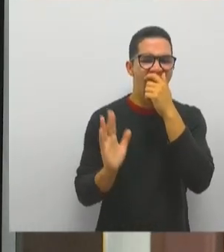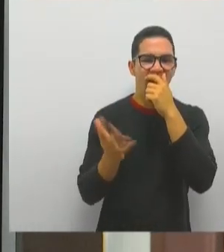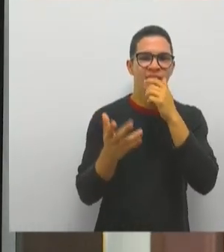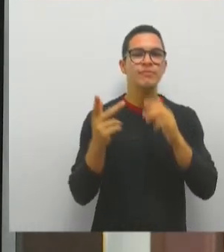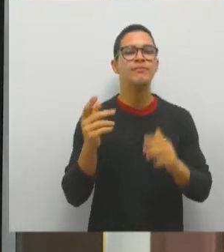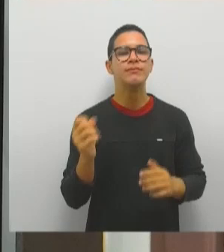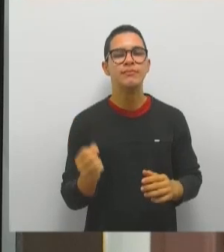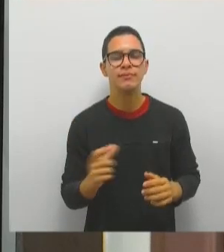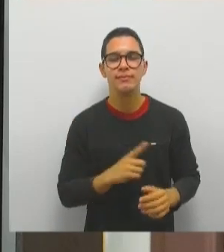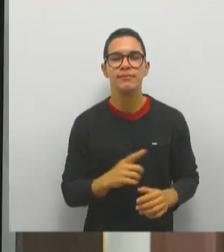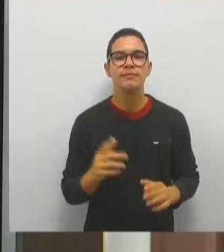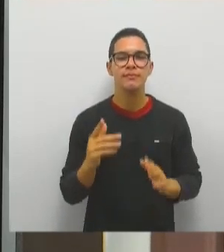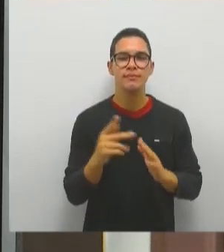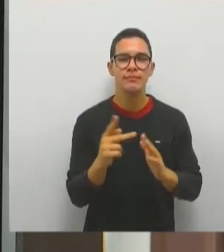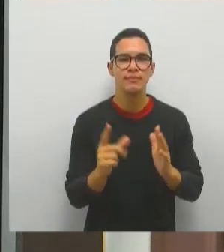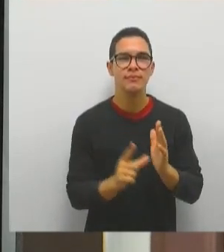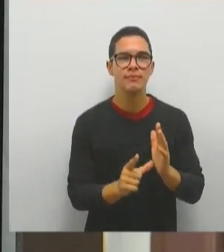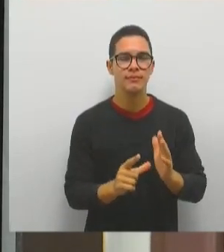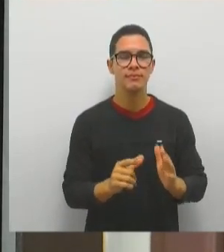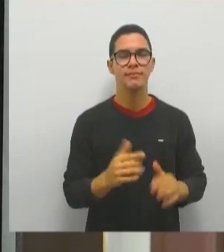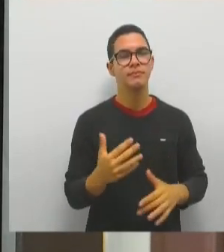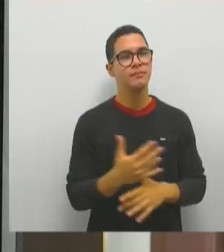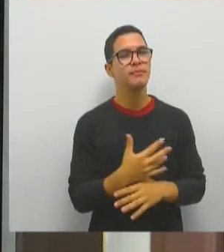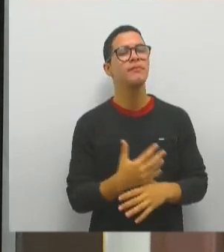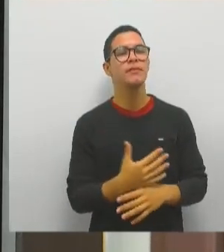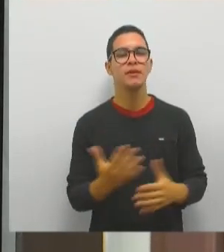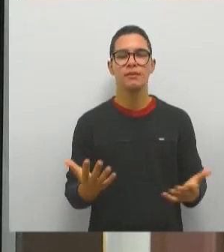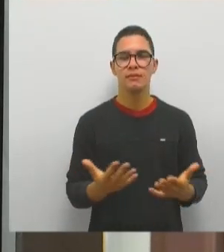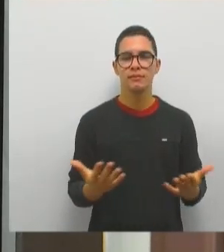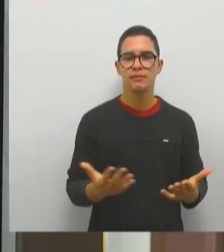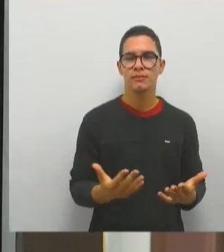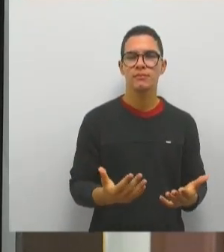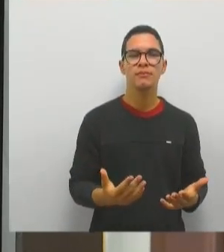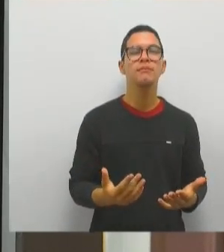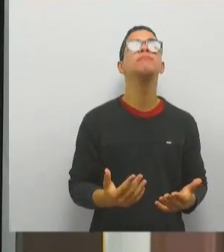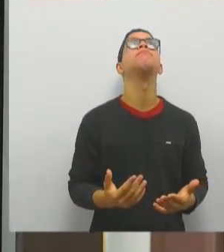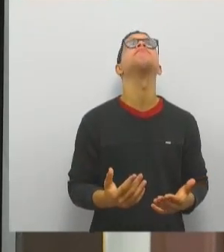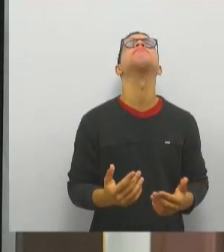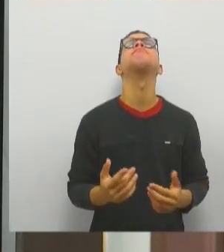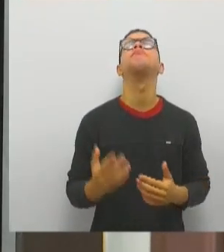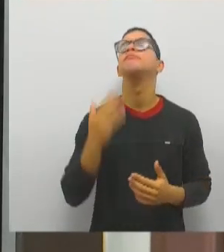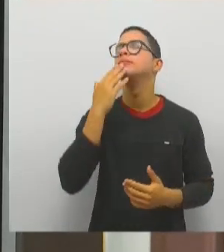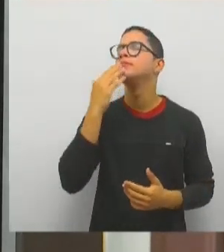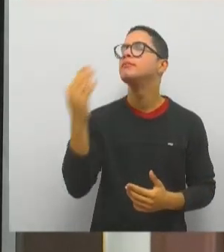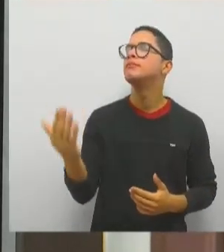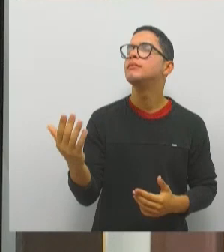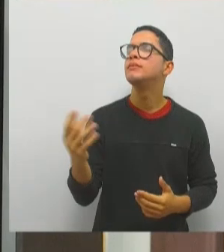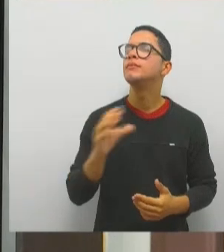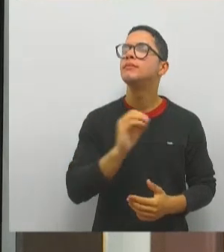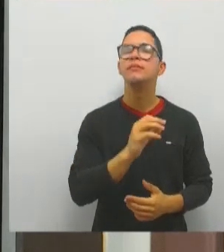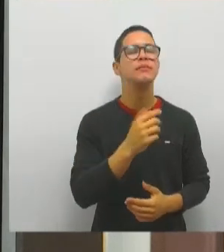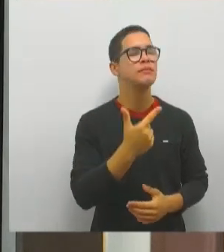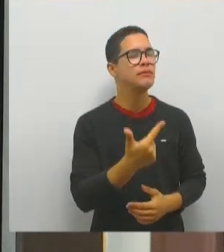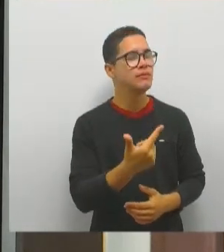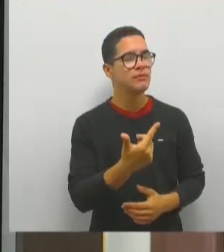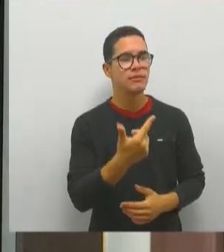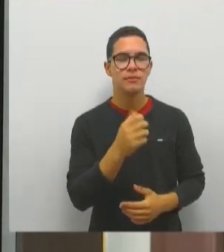existe em algumas cidades e a gente está fazendo um projeto de lei indicativo aqui, né? Fazendo essa indicação, que é a